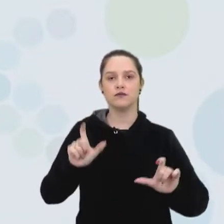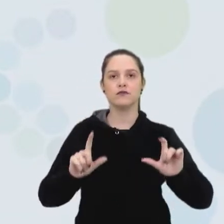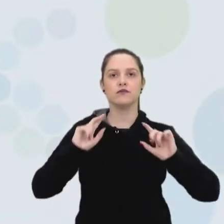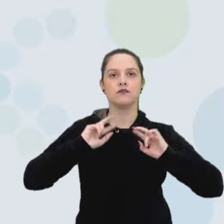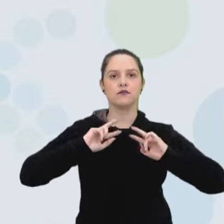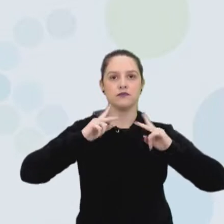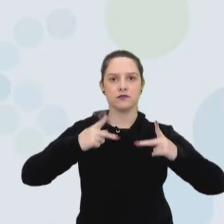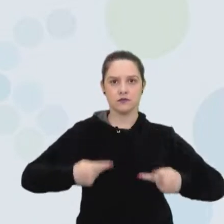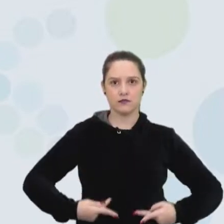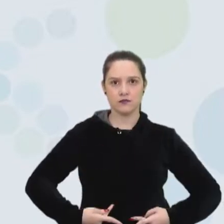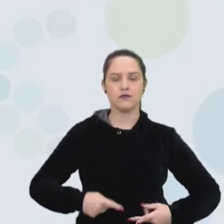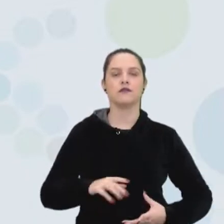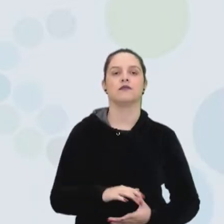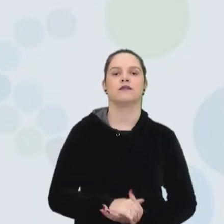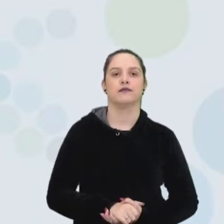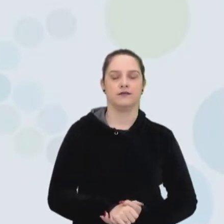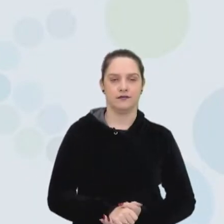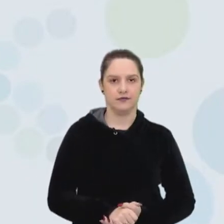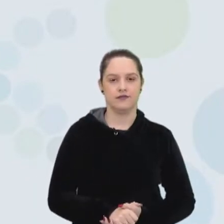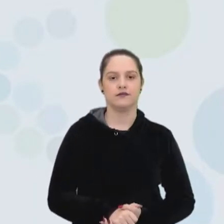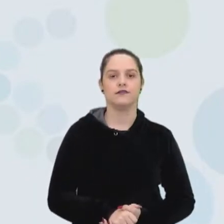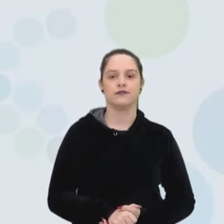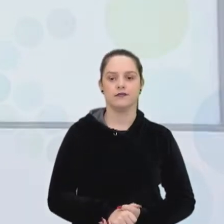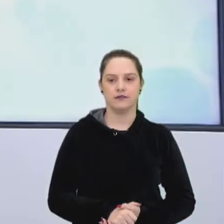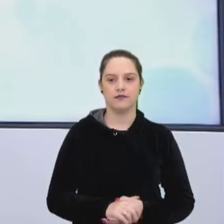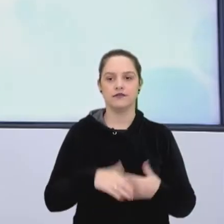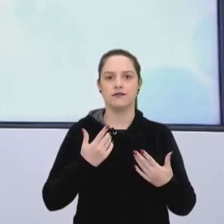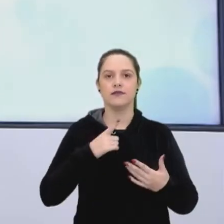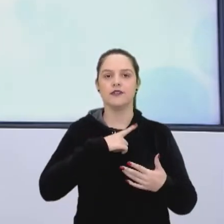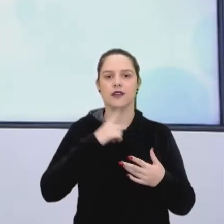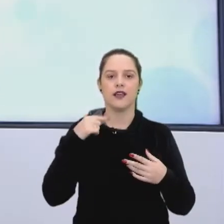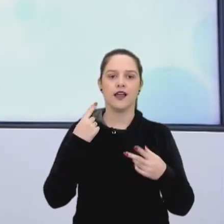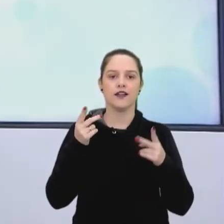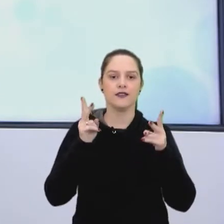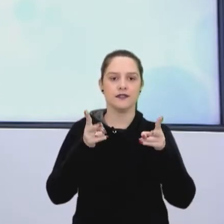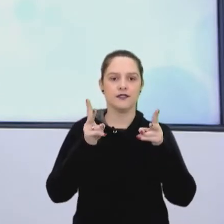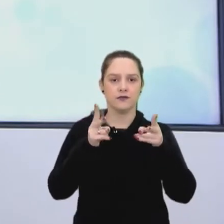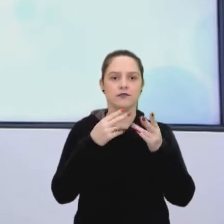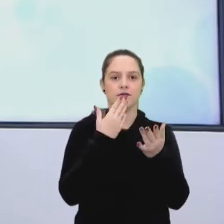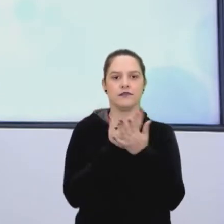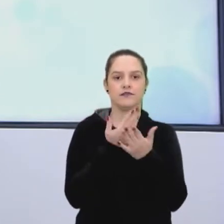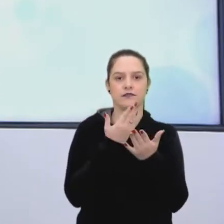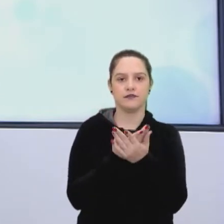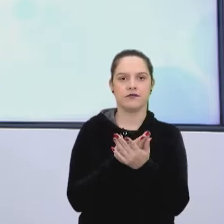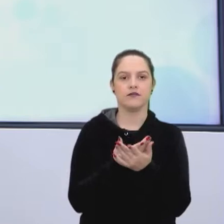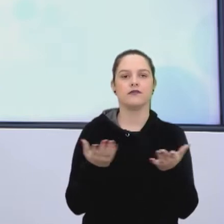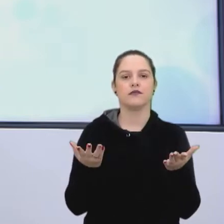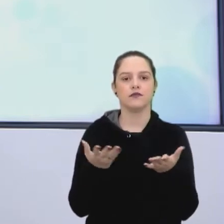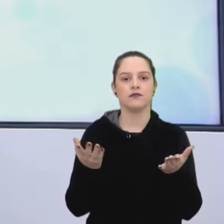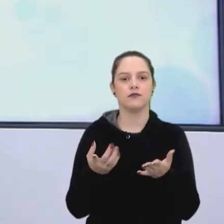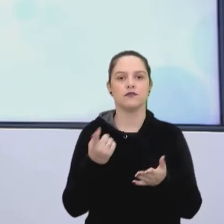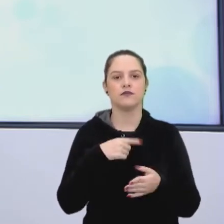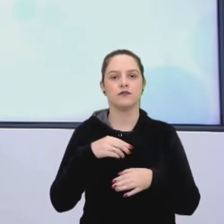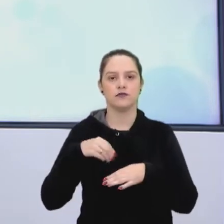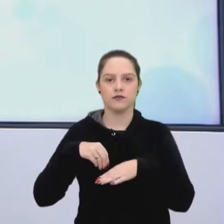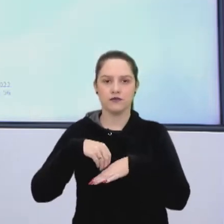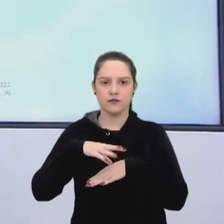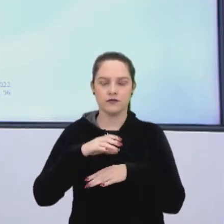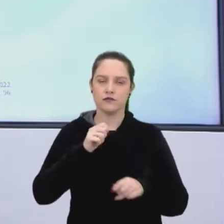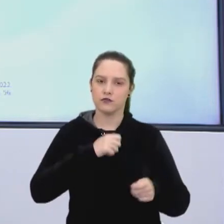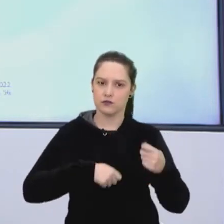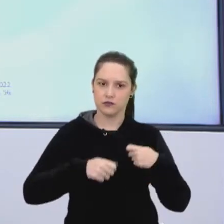das populações humanas. Então aí daremos aí a sequência da aula aí dos indicadores